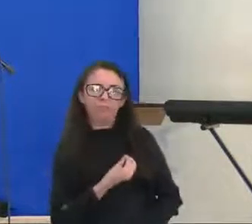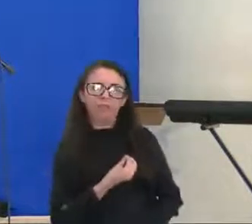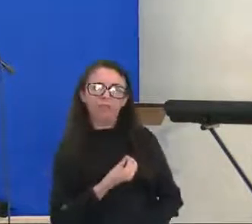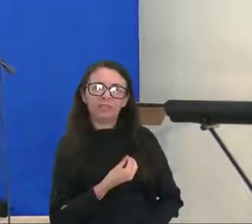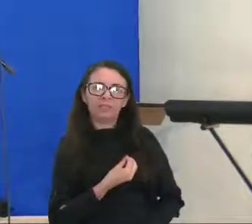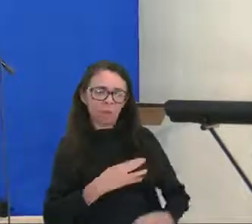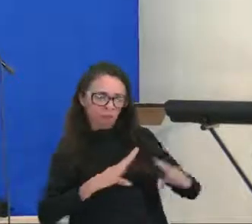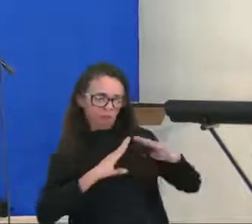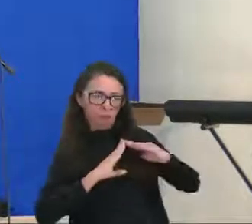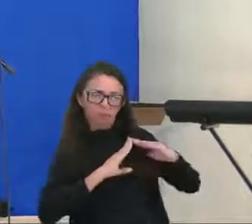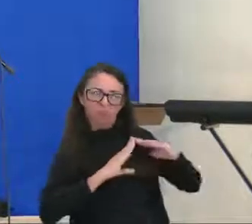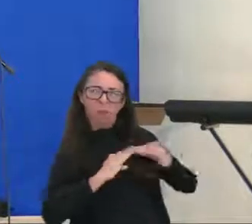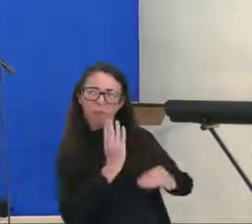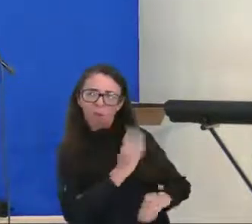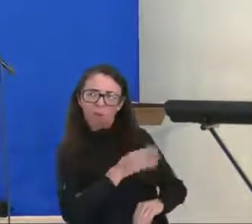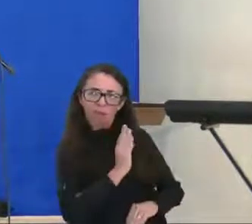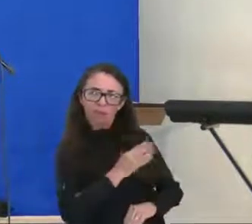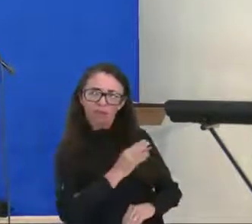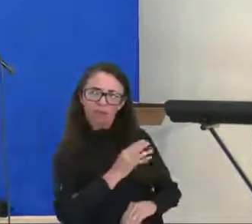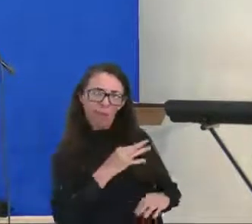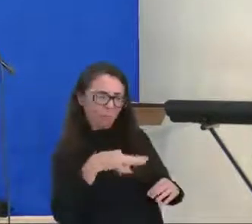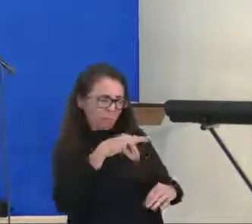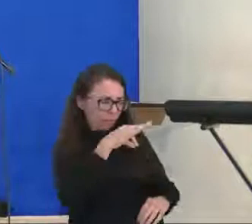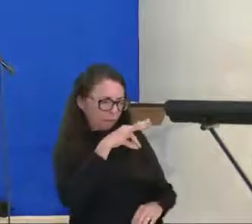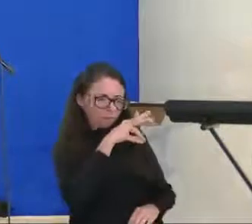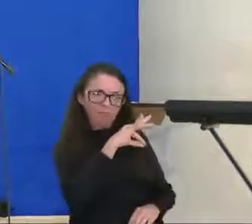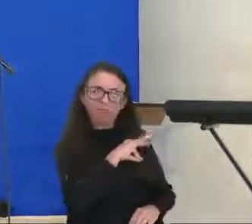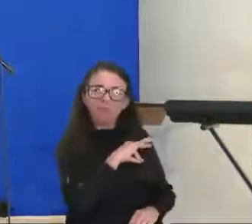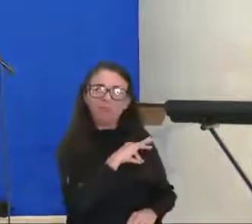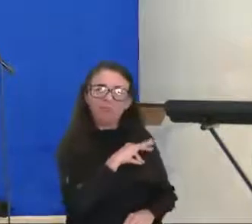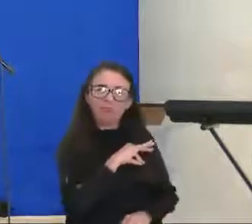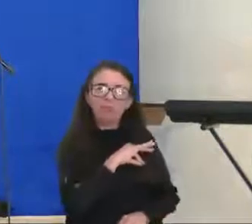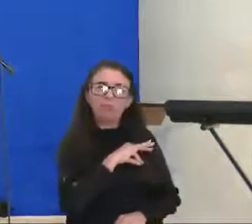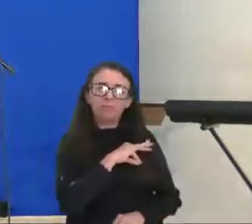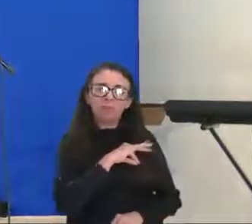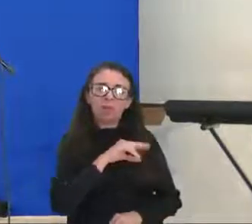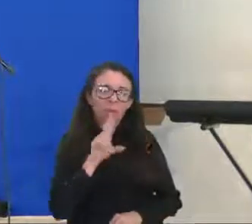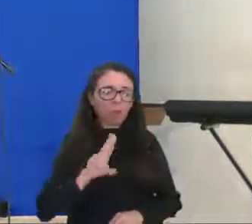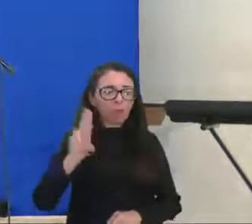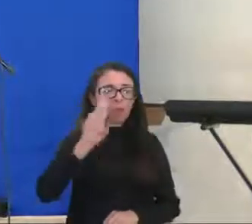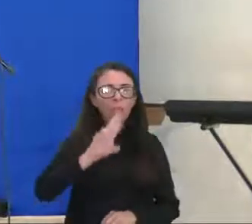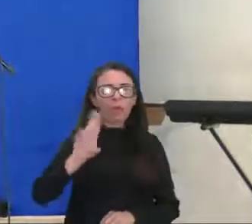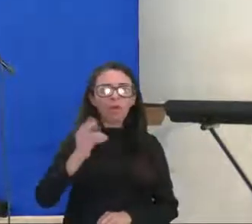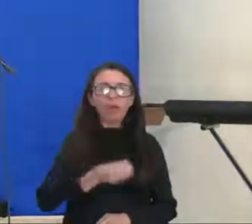seus propósitos. Já no Novo Testamento, né, a gente pode fazer um paralelo aqui agora,